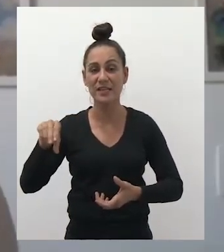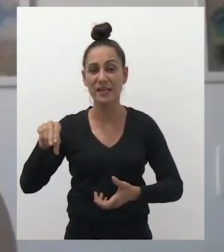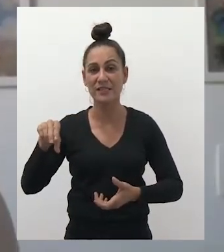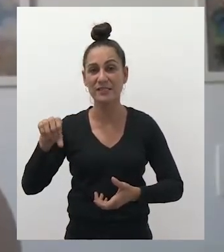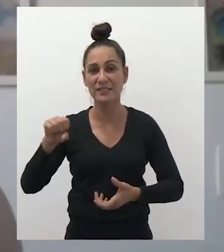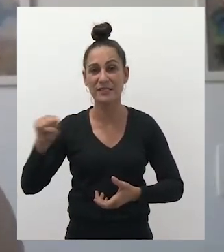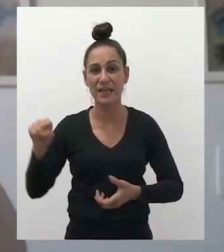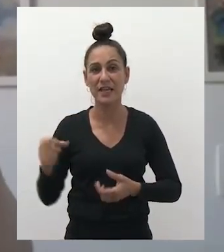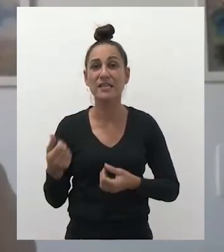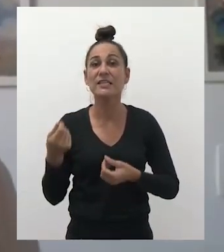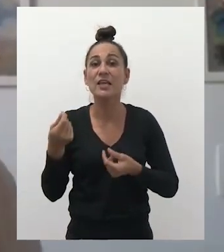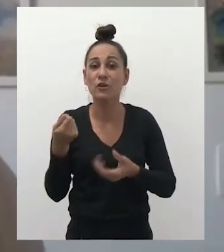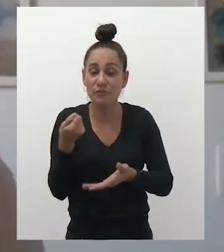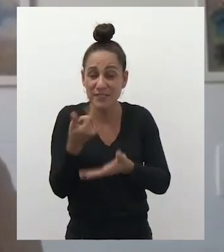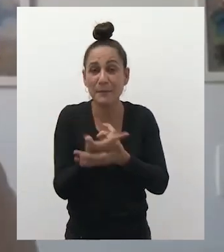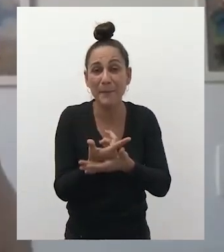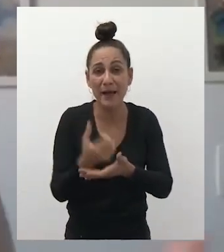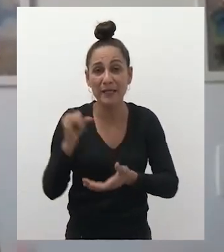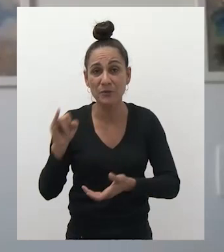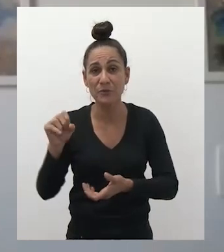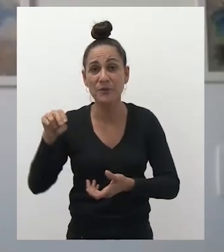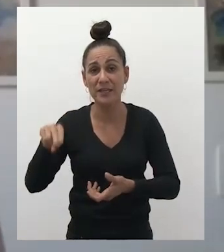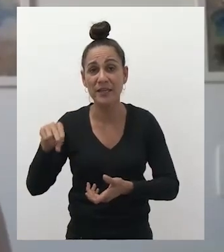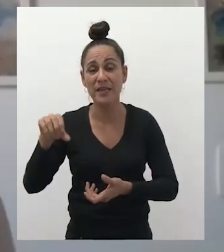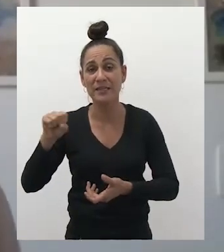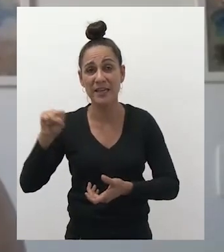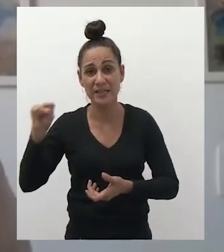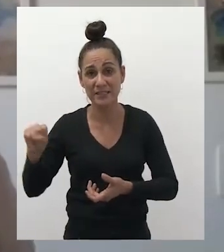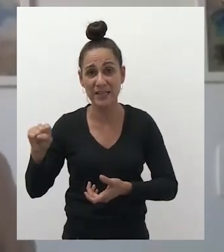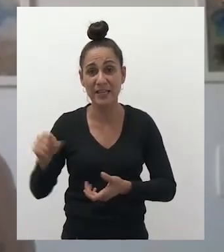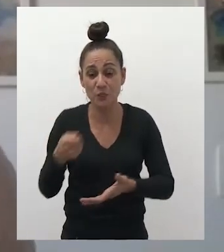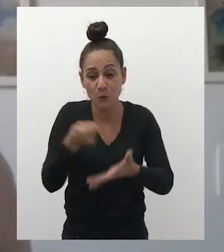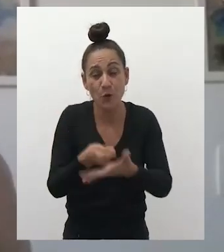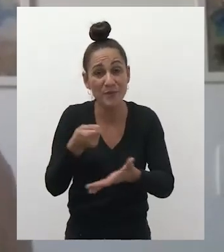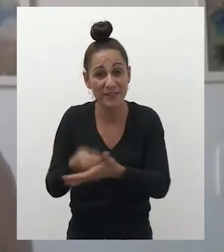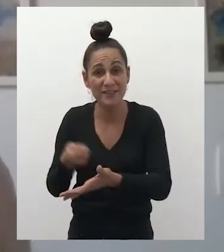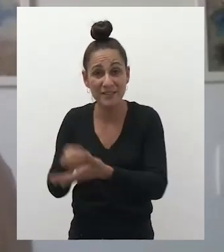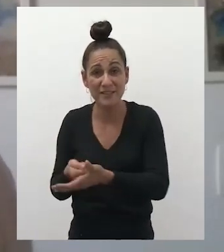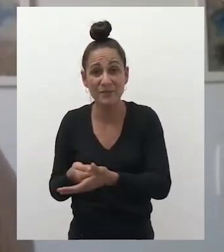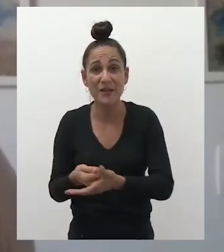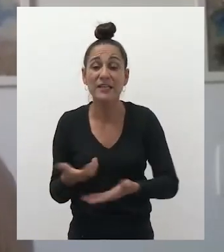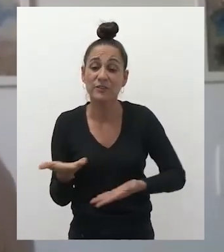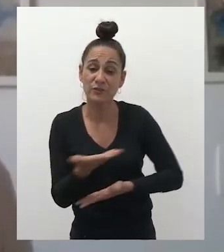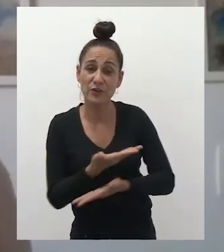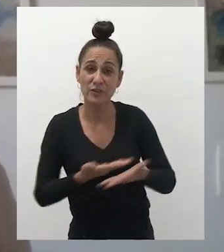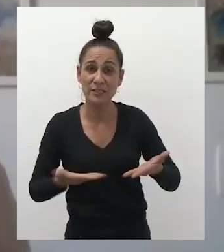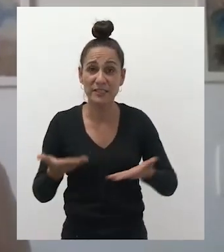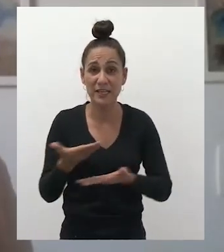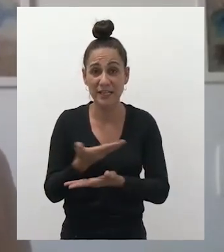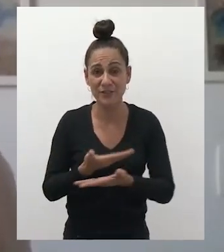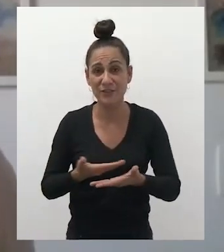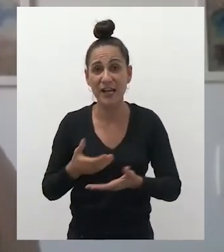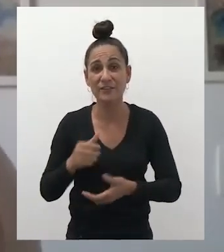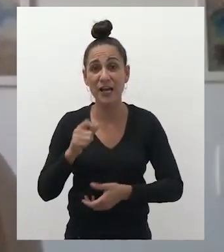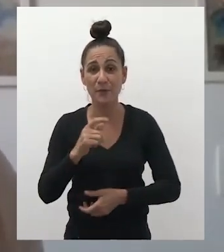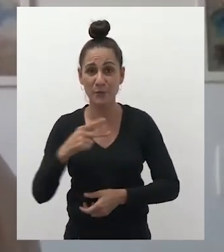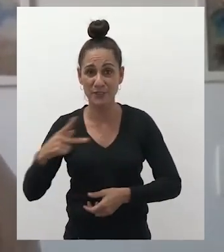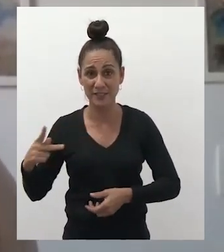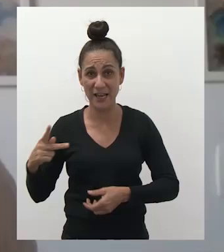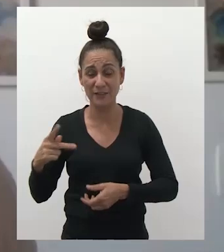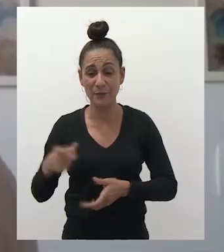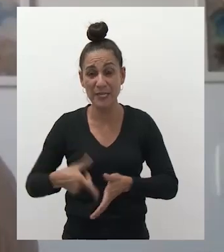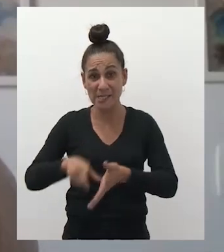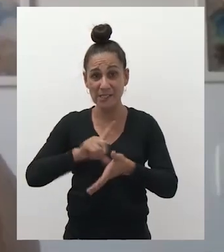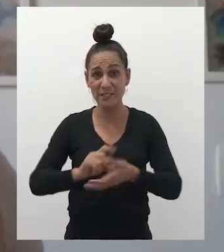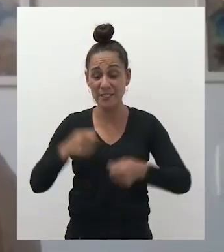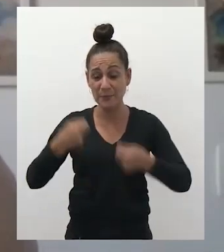do INSS. Então, esse exemplo que eu usei durante a fala foi relacionado à nossa contribuição